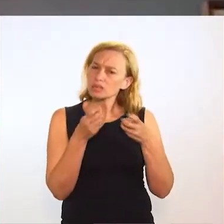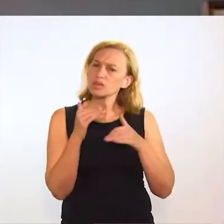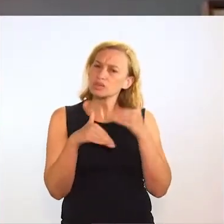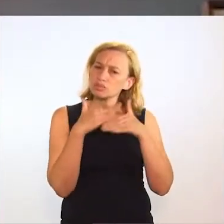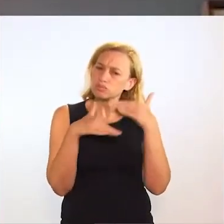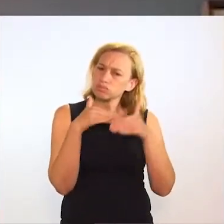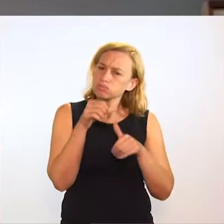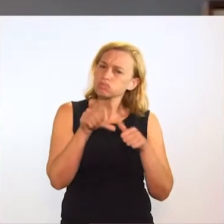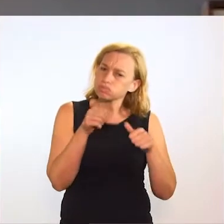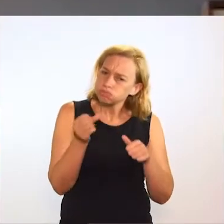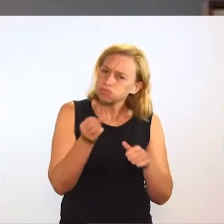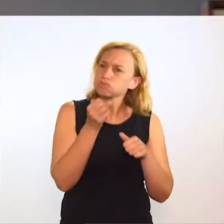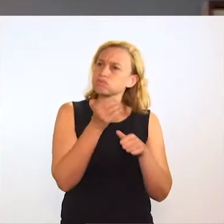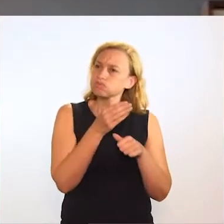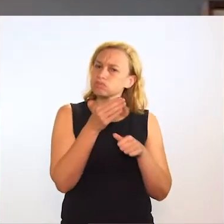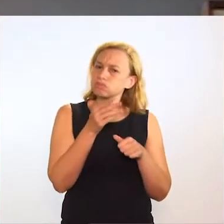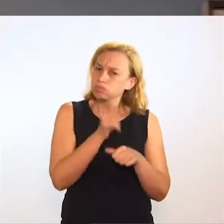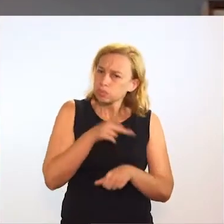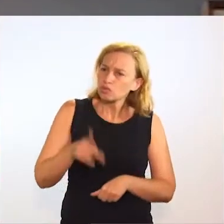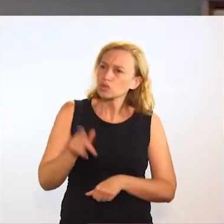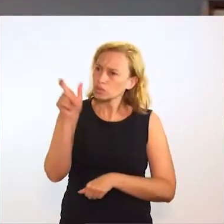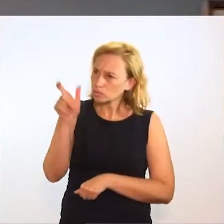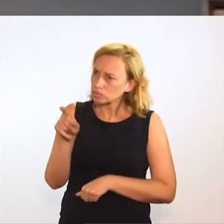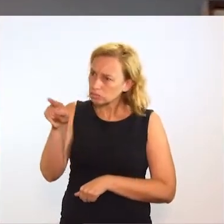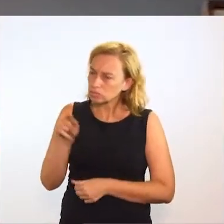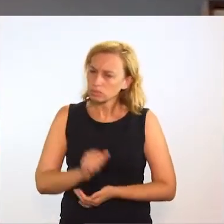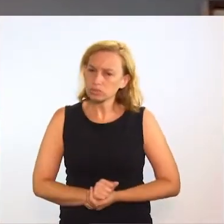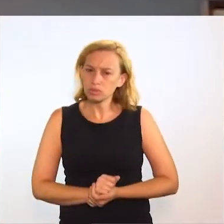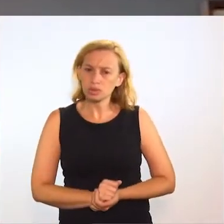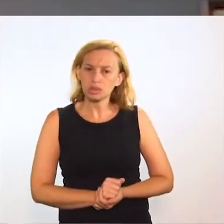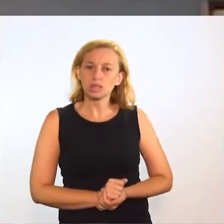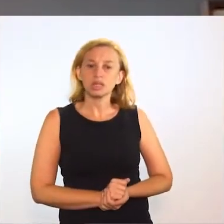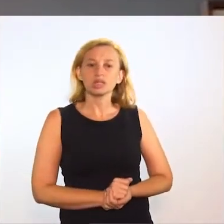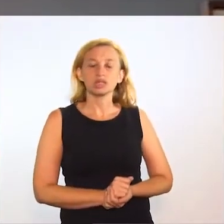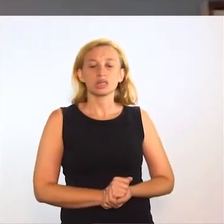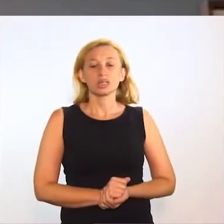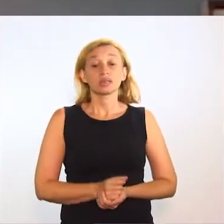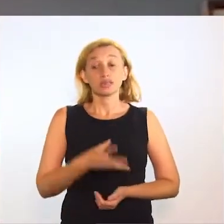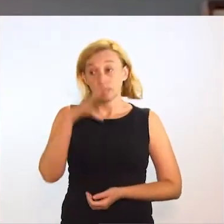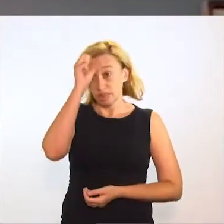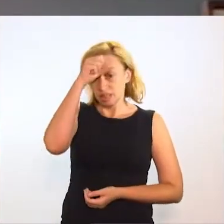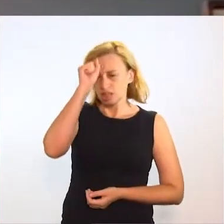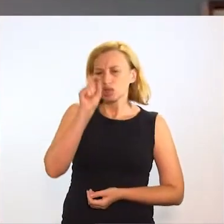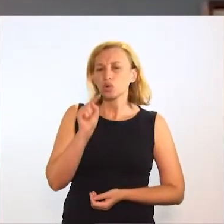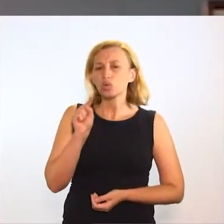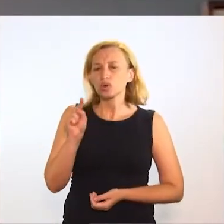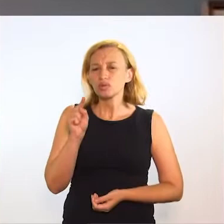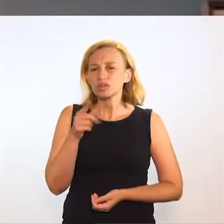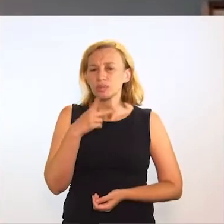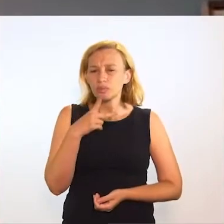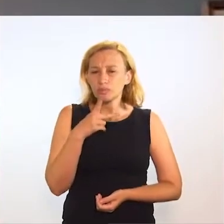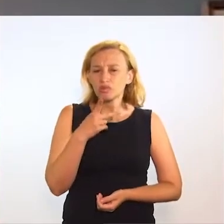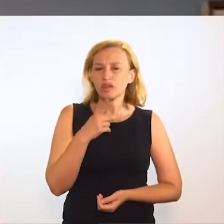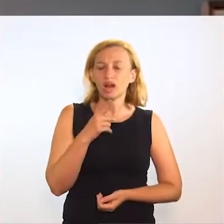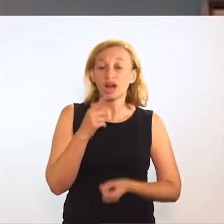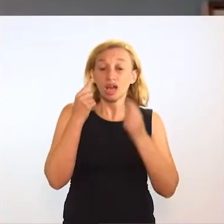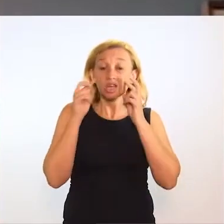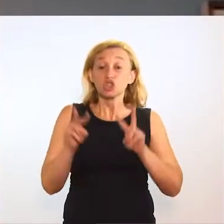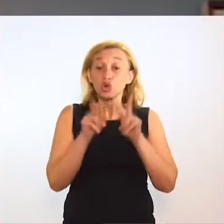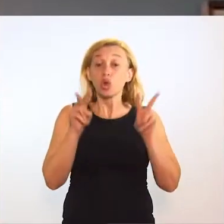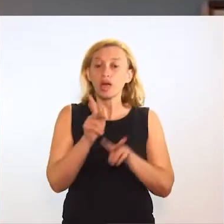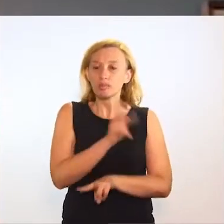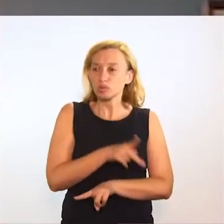Você percebeu esse processo de mudança como professora também nesse aprendizado? O que você traz